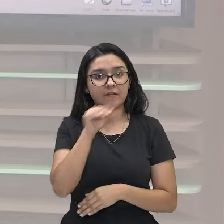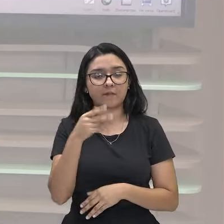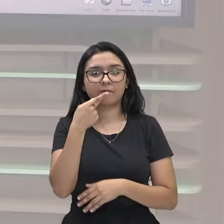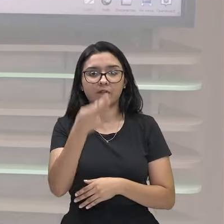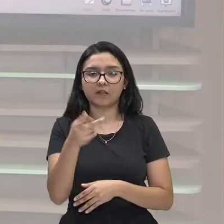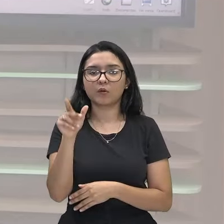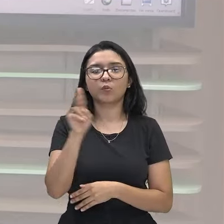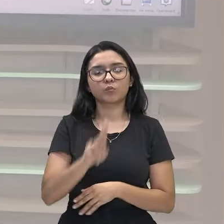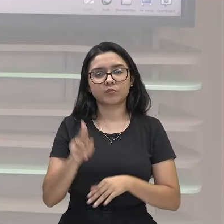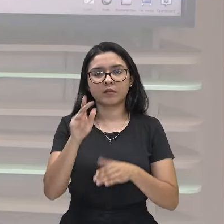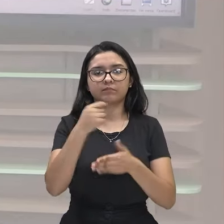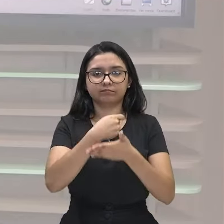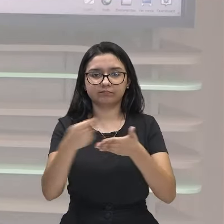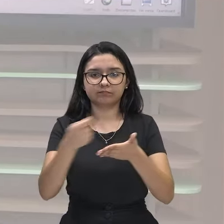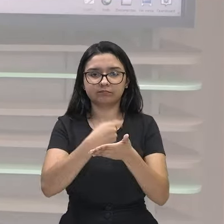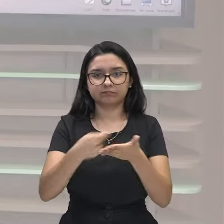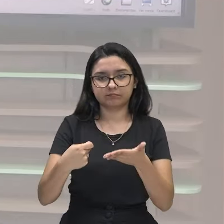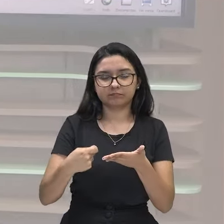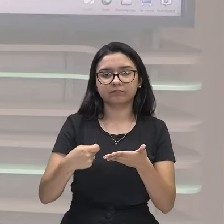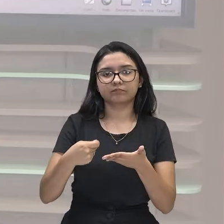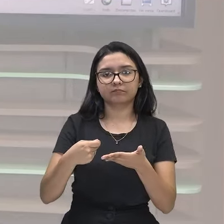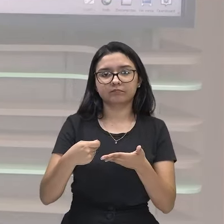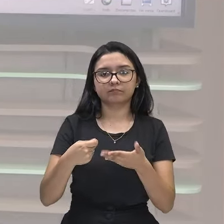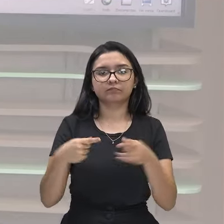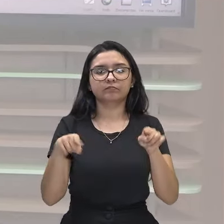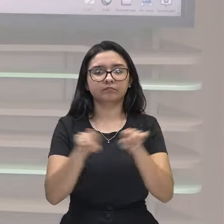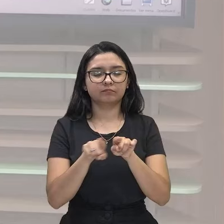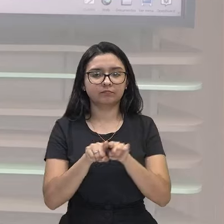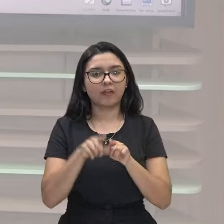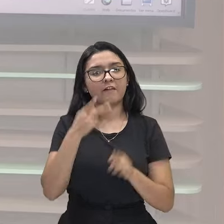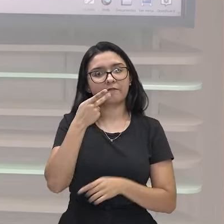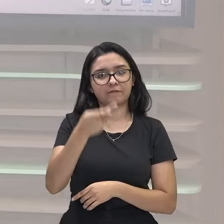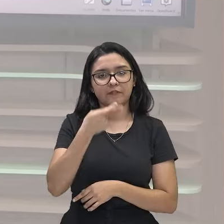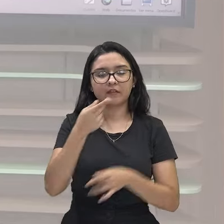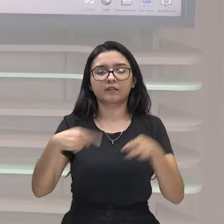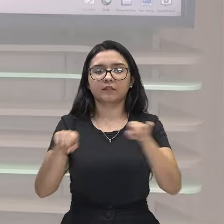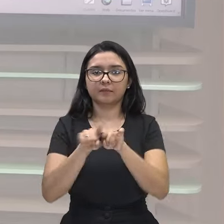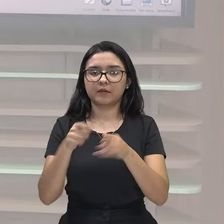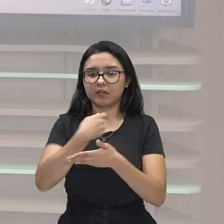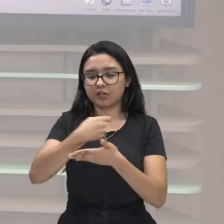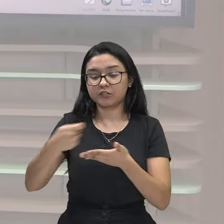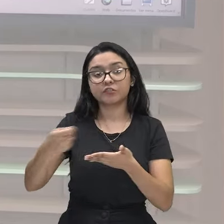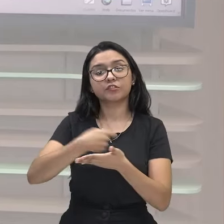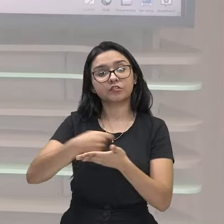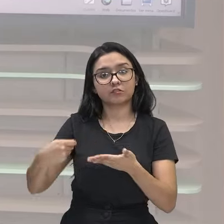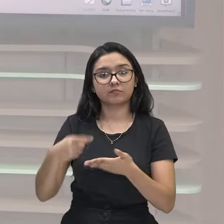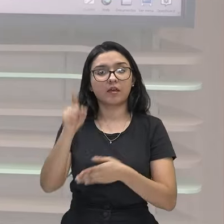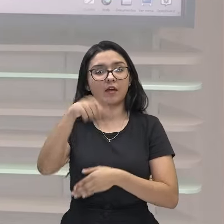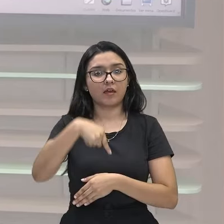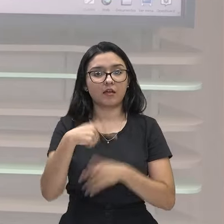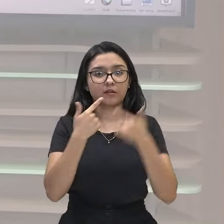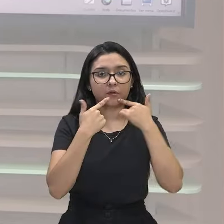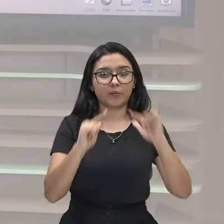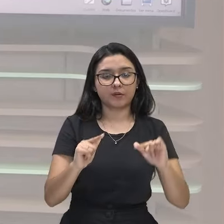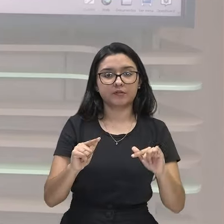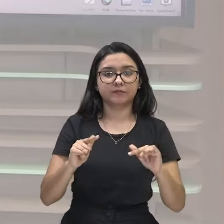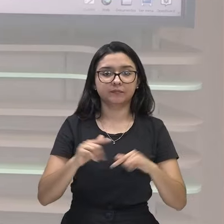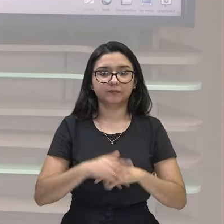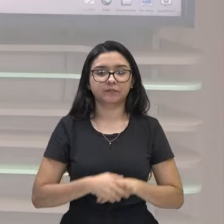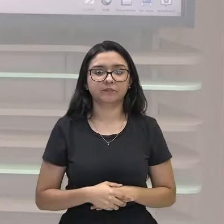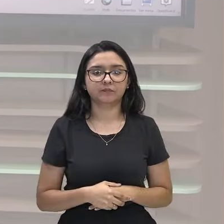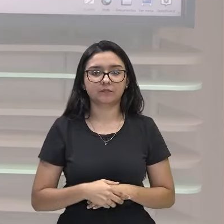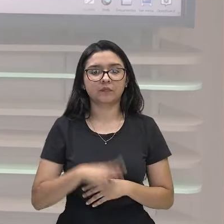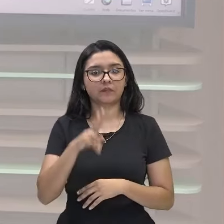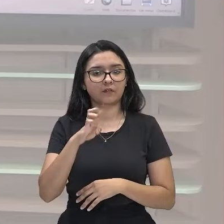em torno da palavra. Tanto a palavra oral, a fala, quanto a escrita. Essa é a linguagem verbal, de forma